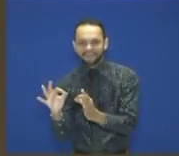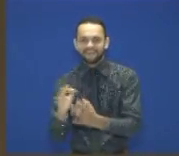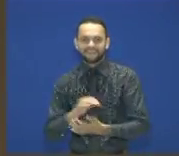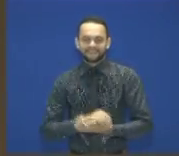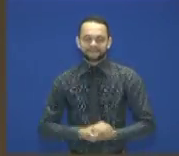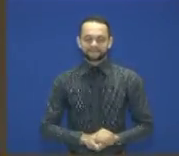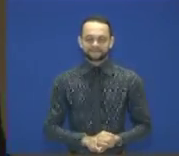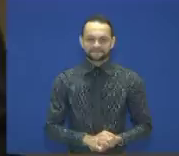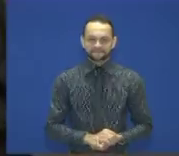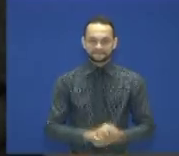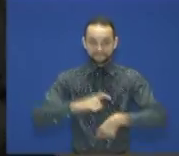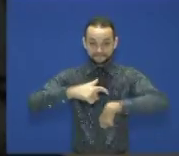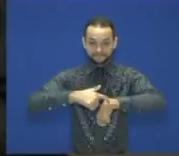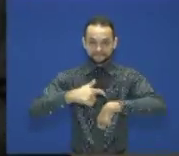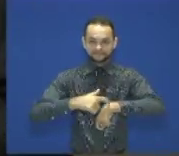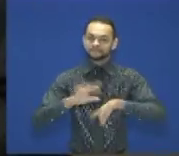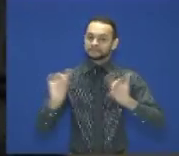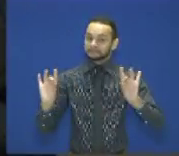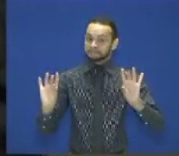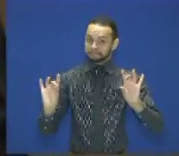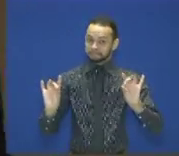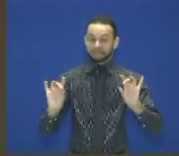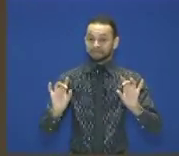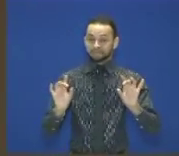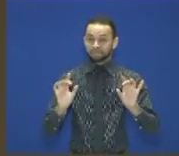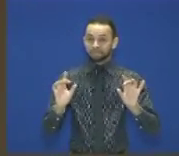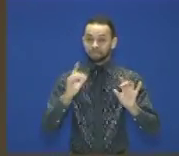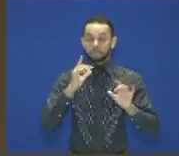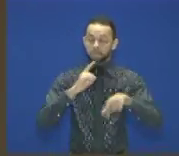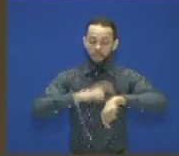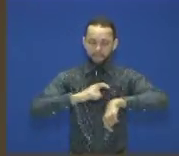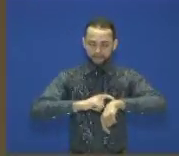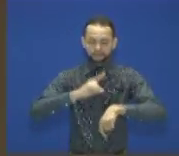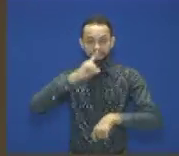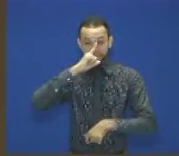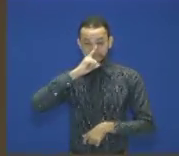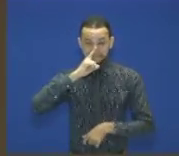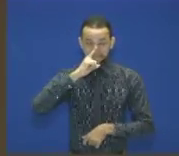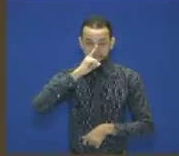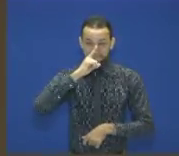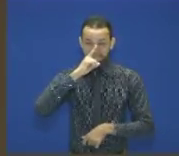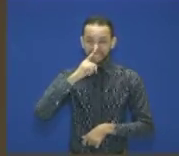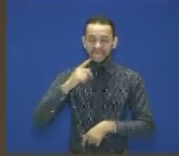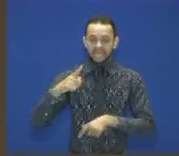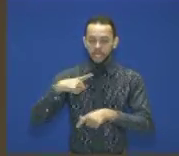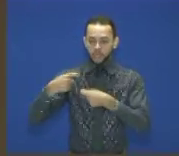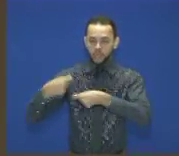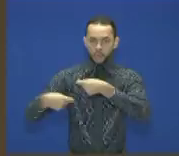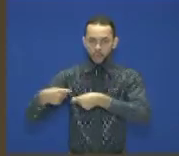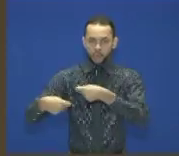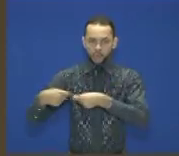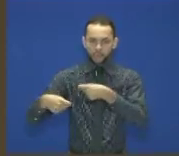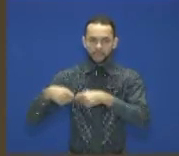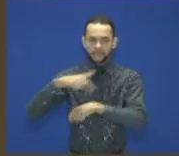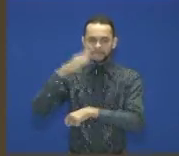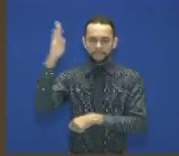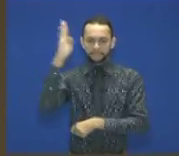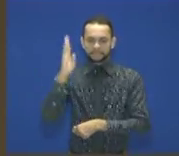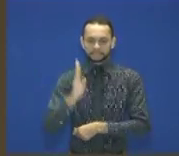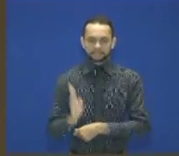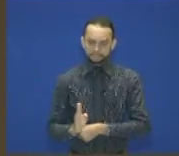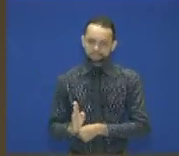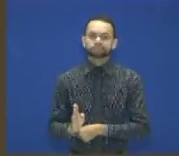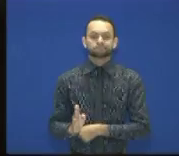momento delicado da política e da economia brasileira, gostaria de relembrá-los que foram privilegiados ao se formarem